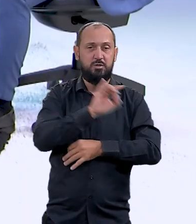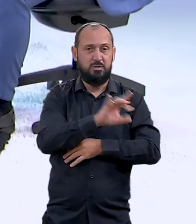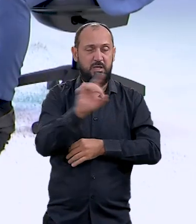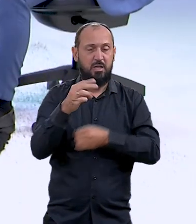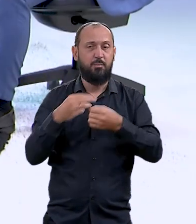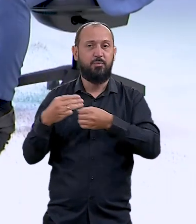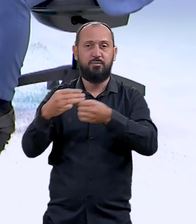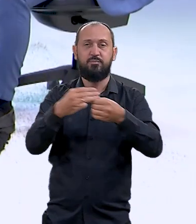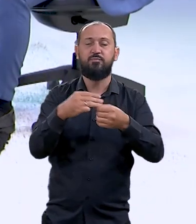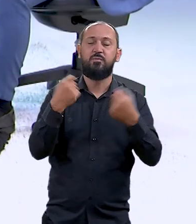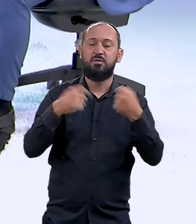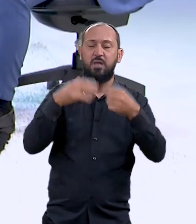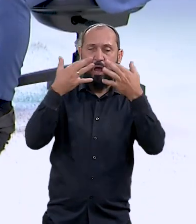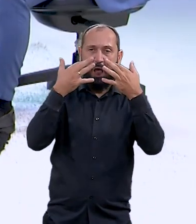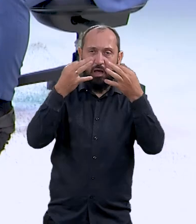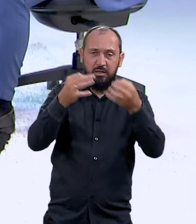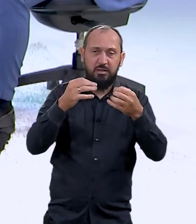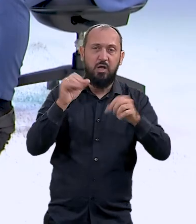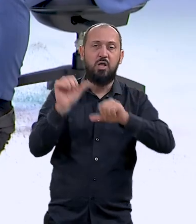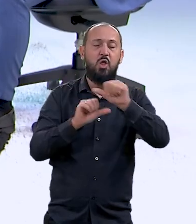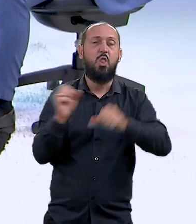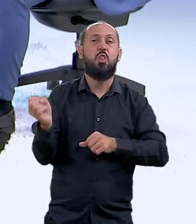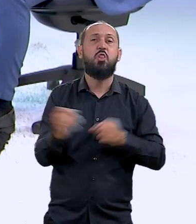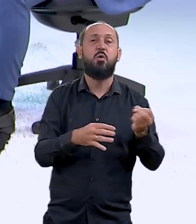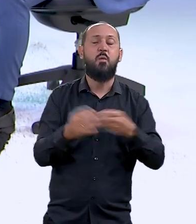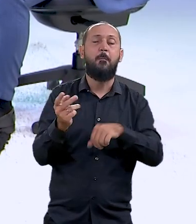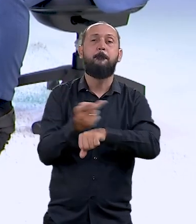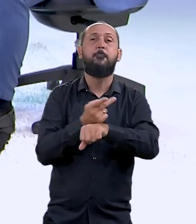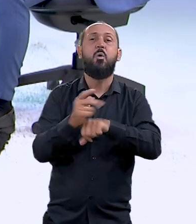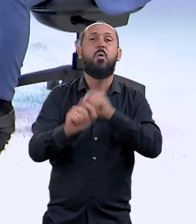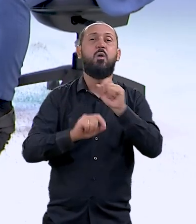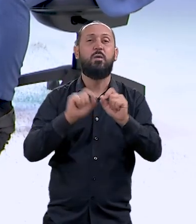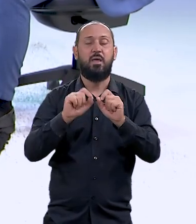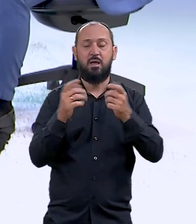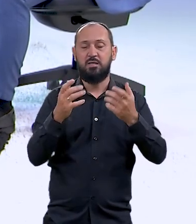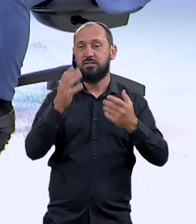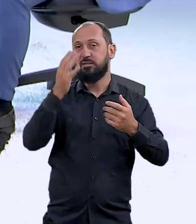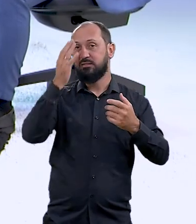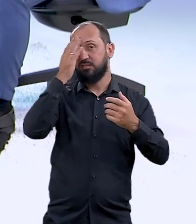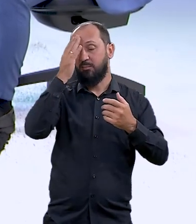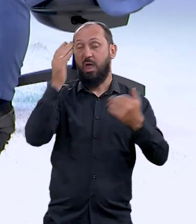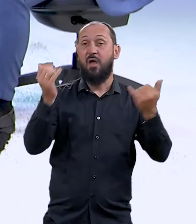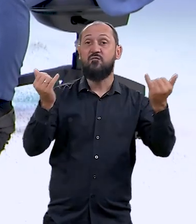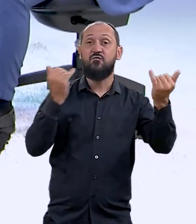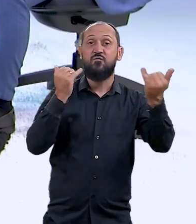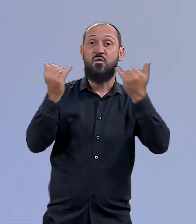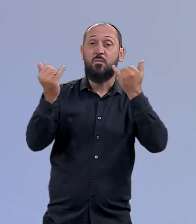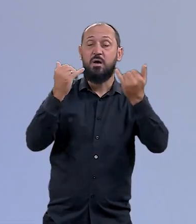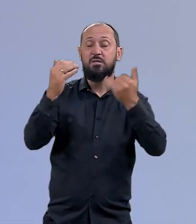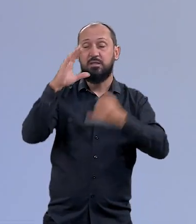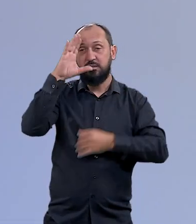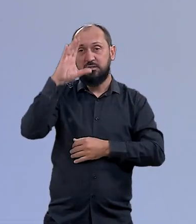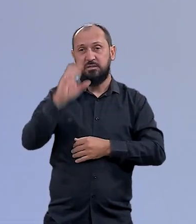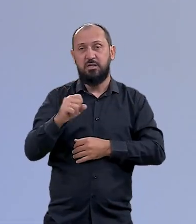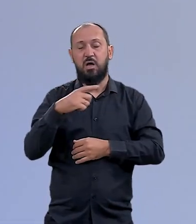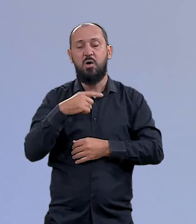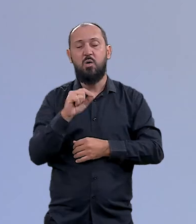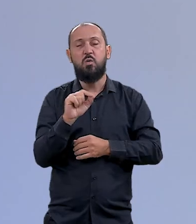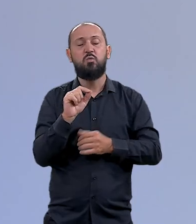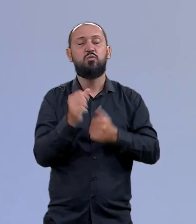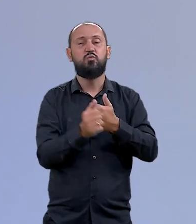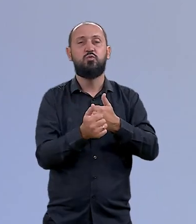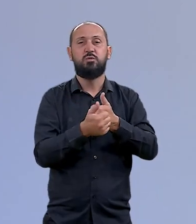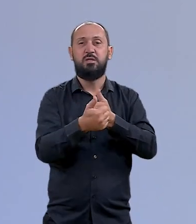agora, inclusive portarias dos próprios juízes eleitorais de cada um dos municípios, né? Então você tem que estar muito atualizado,